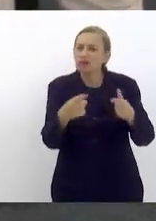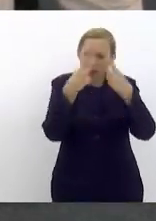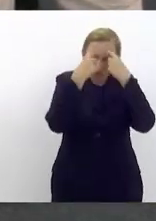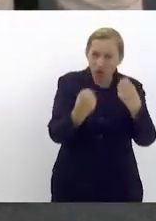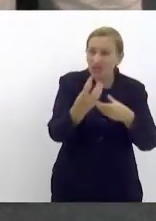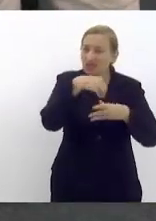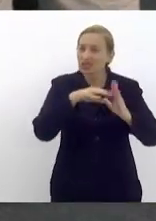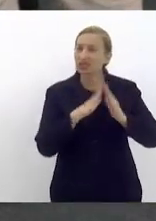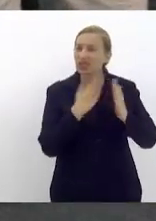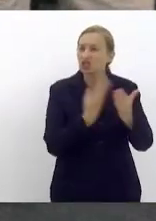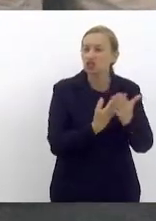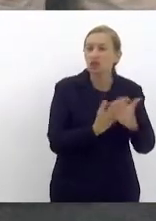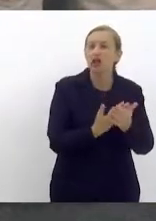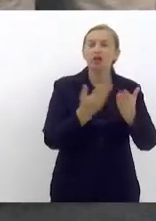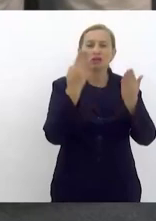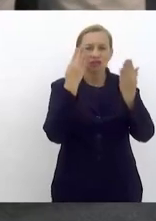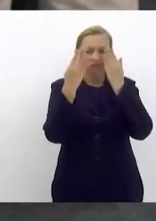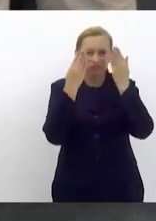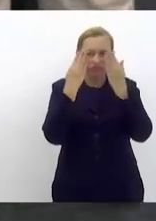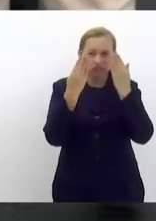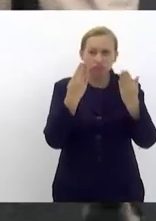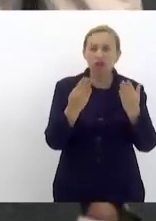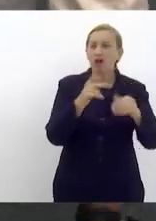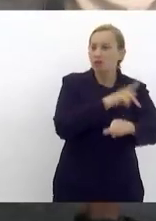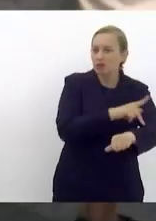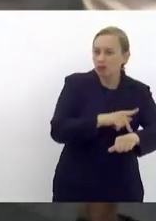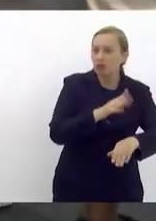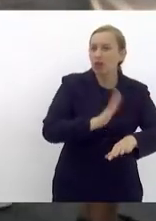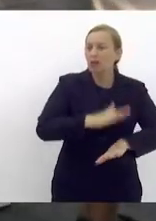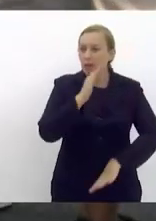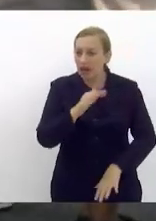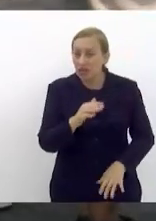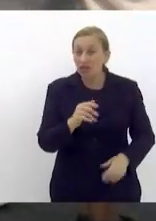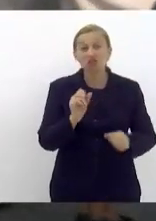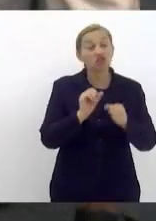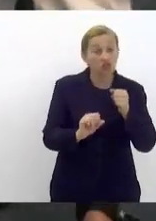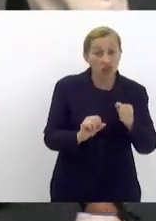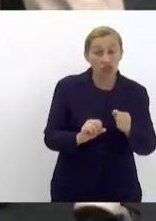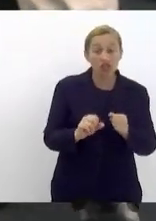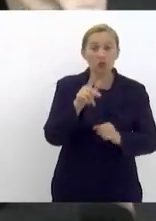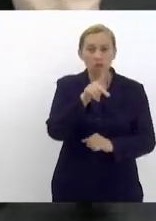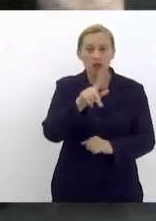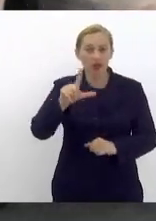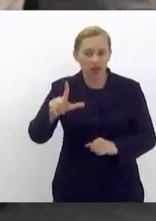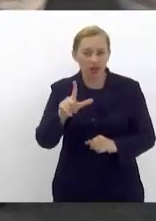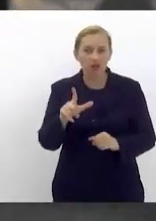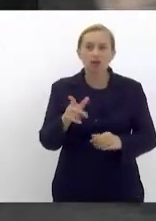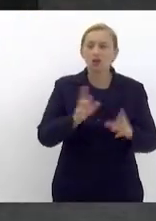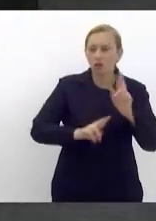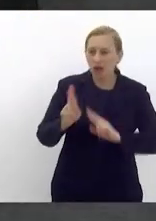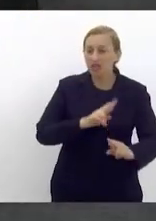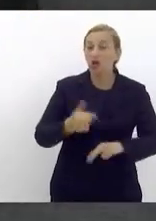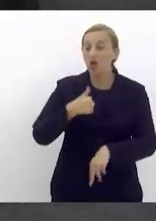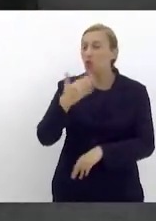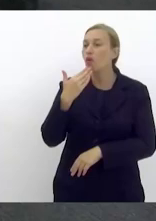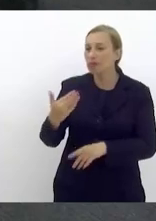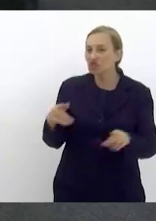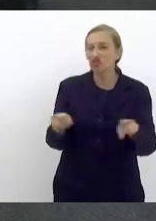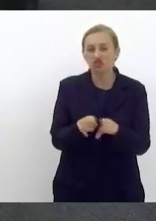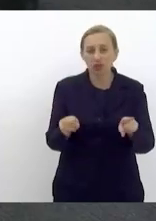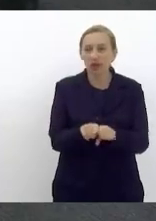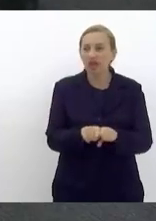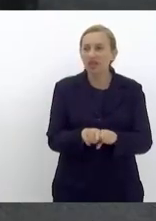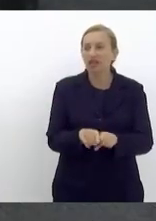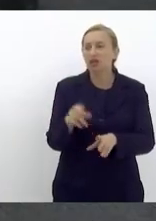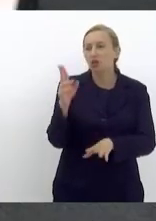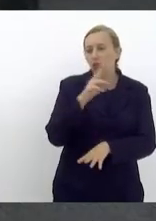escolas. Precisa de atenção psicossocial, mais pedagogo, mais psicólogo. A gente fez um PL com relação a isso, que eu também vou pedir regime